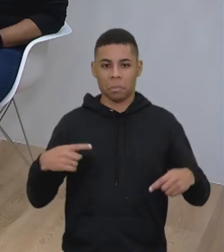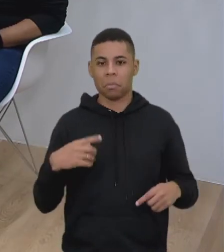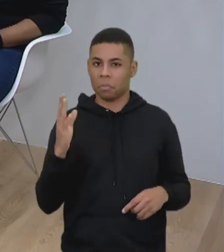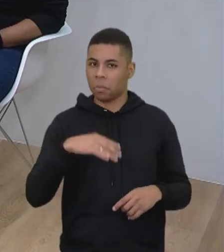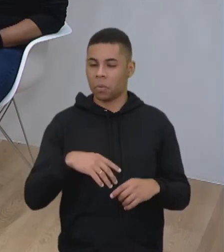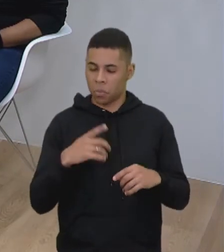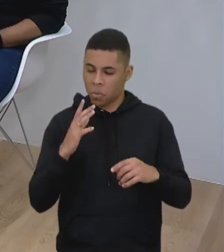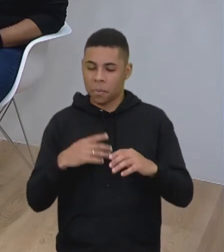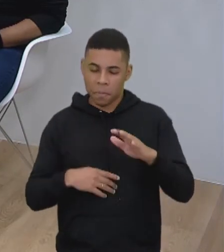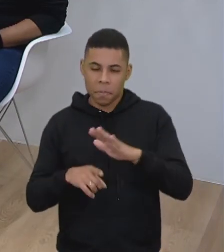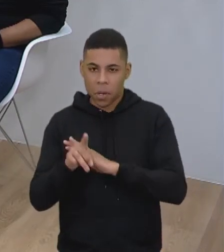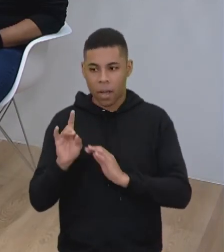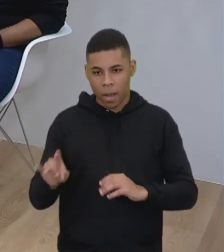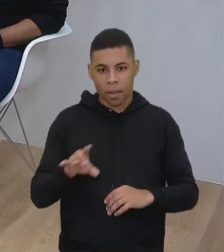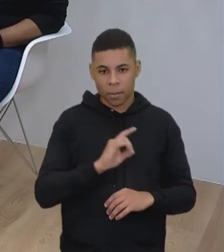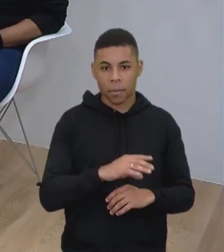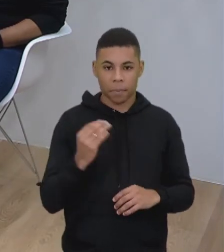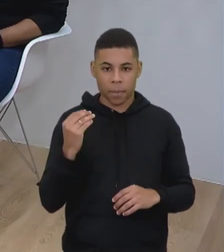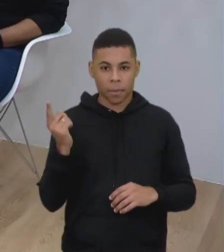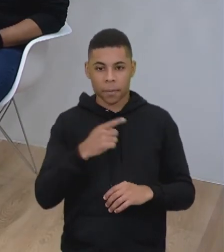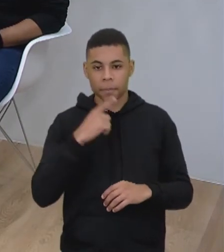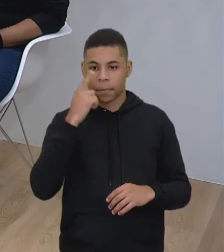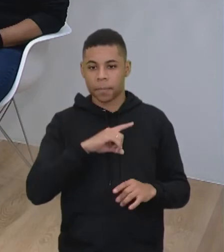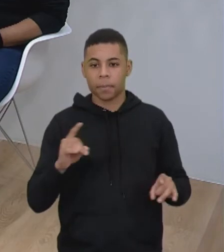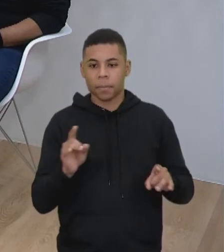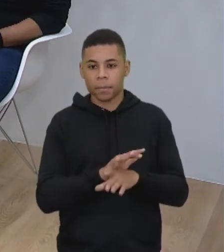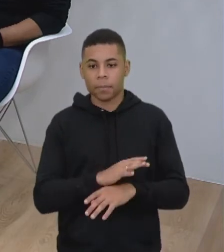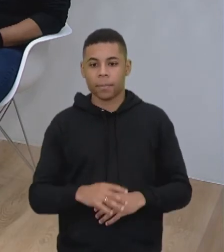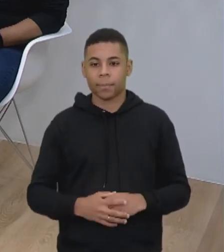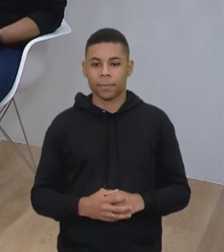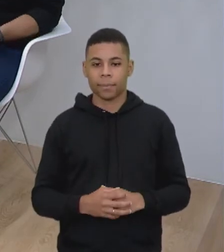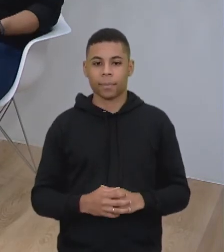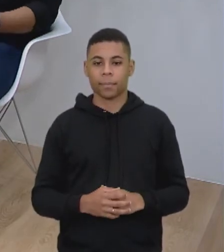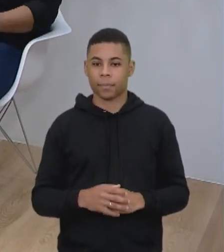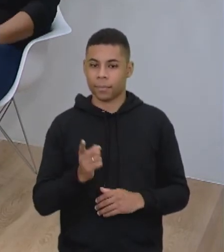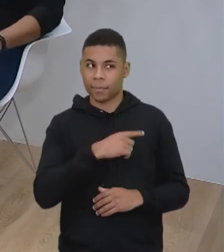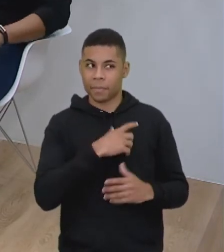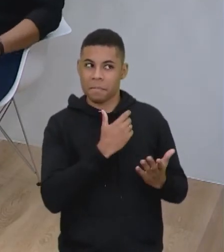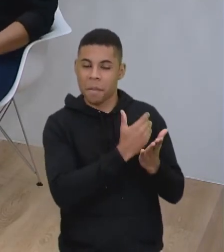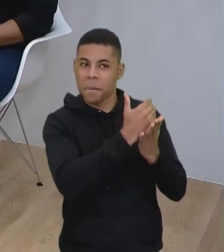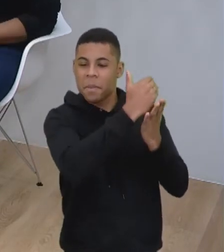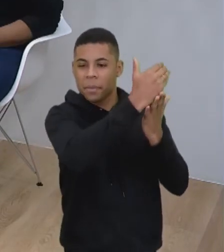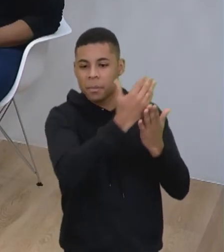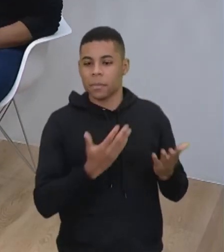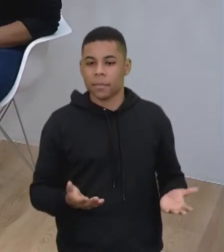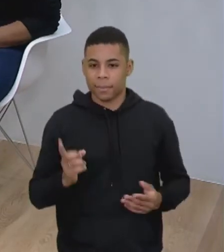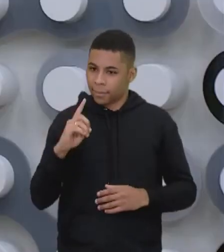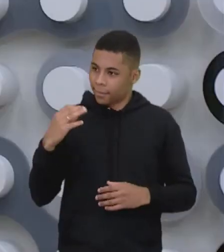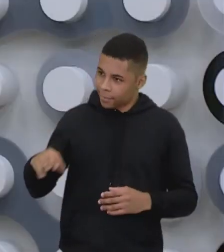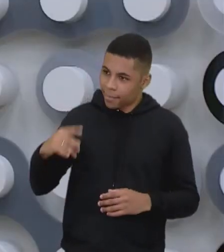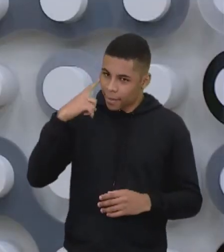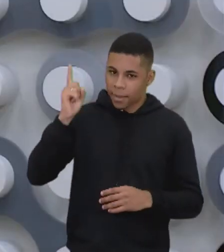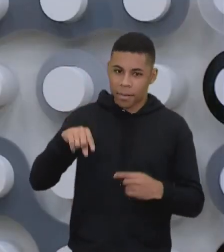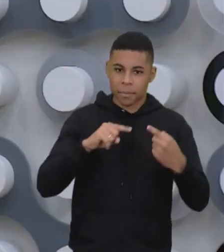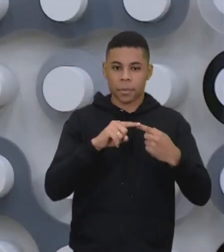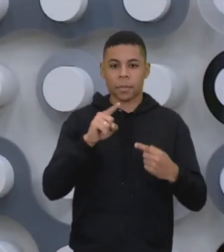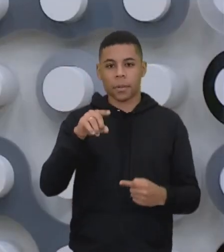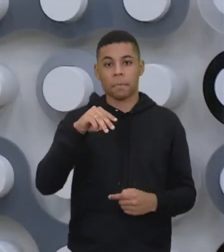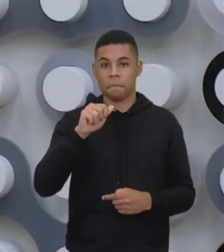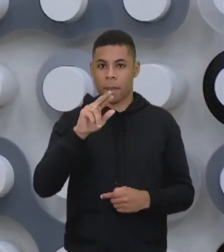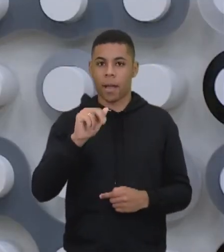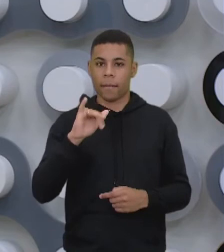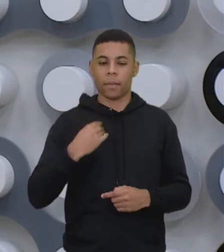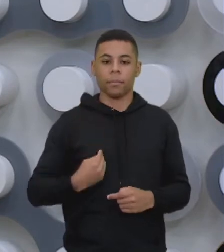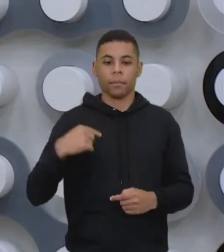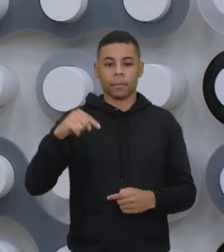tenho uma perguntinha para fazer para cada um, para terminar. Você devia ter trazido por aula, brincadeira. Não, a ideia é essa. Na próxima aula, a professora Mara Valéria estará aqui.